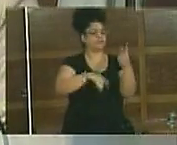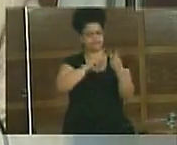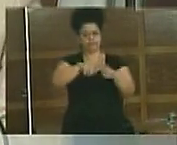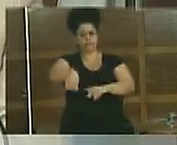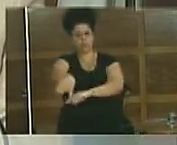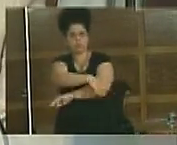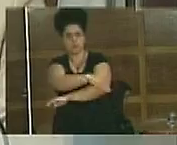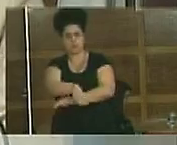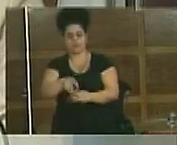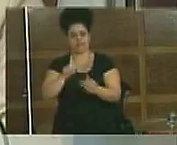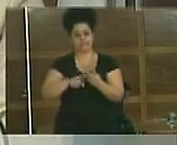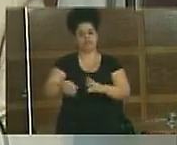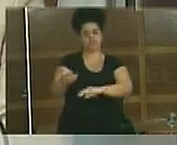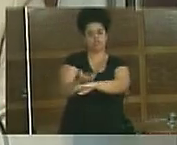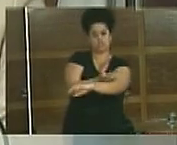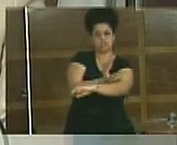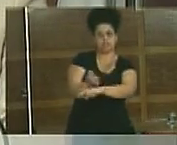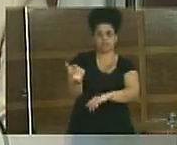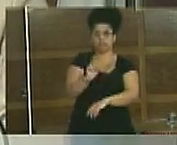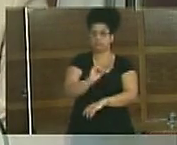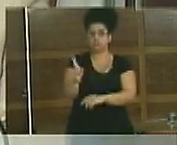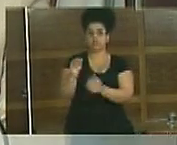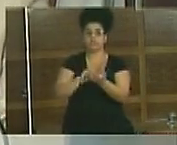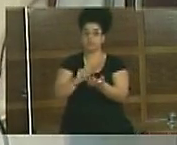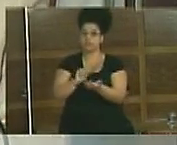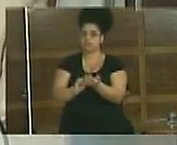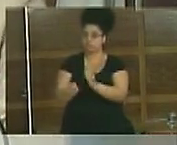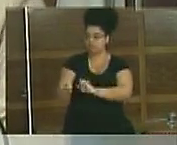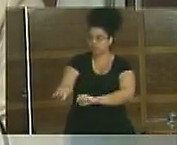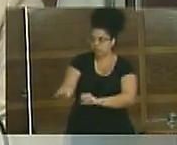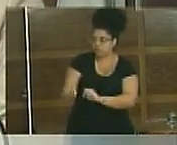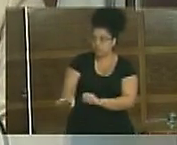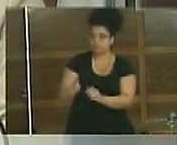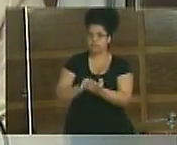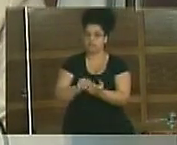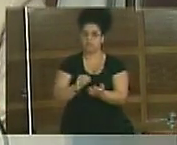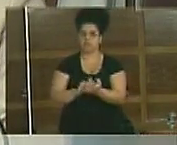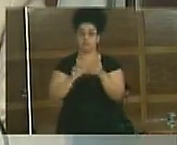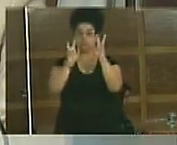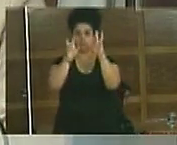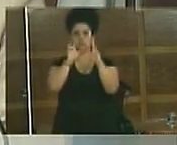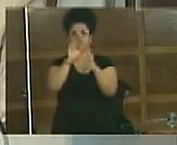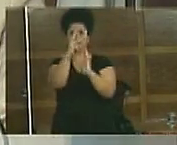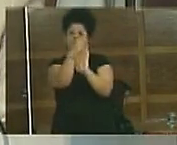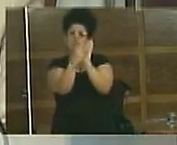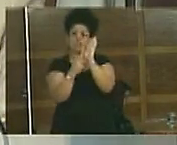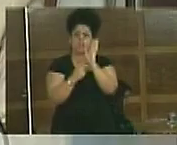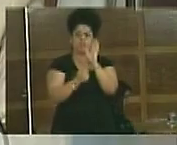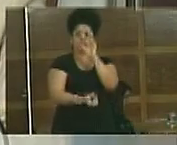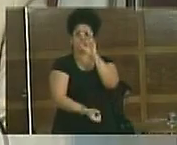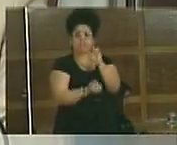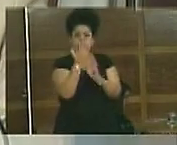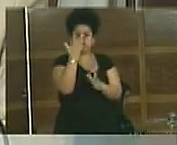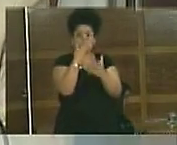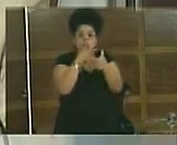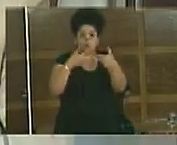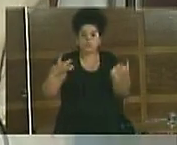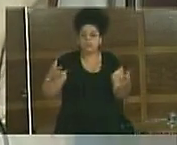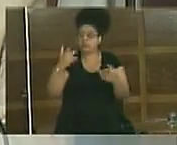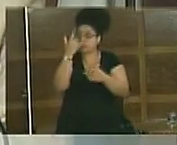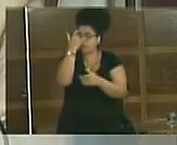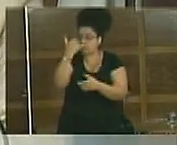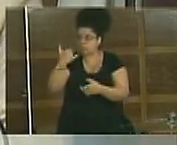de jardim. A gente está precisando investir na educação e na questão social, que é para a gente poder reverter esse quadro que nós